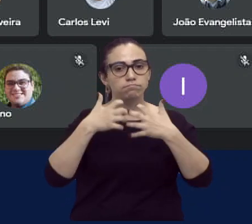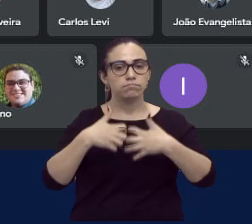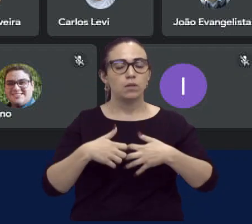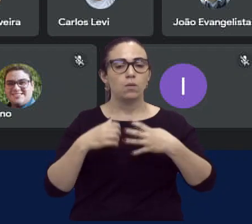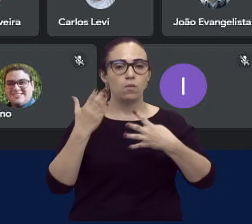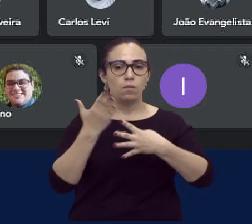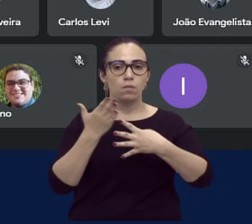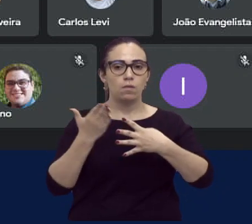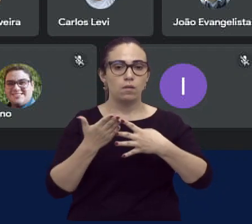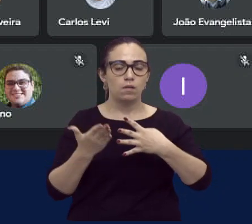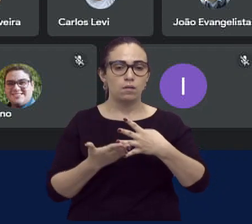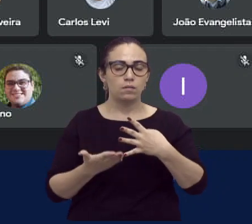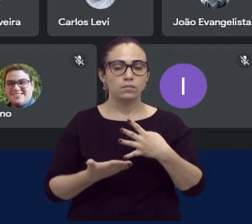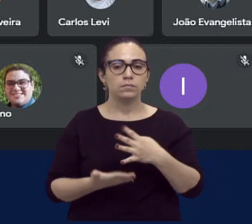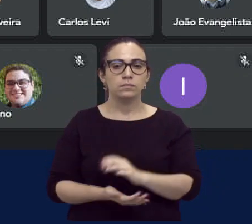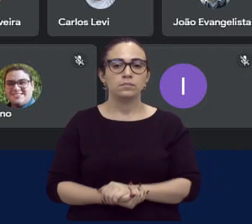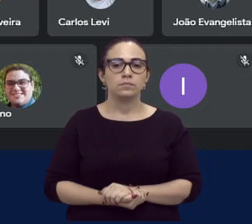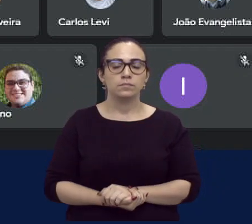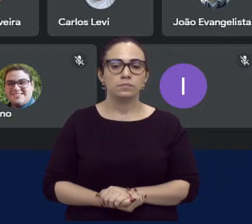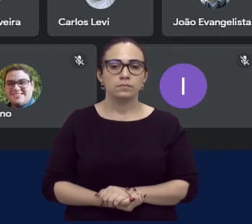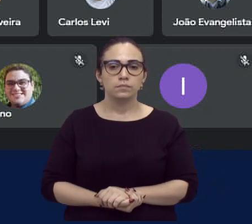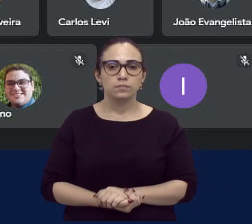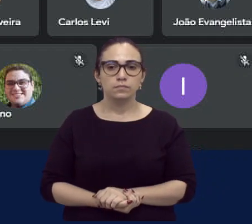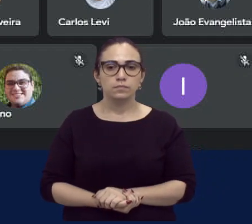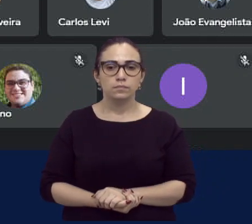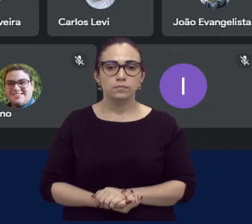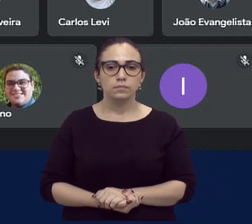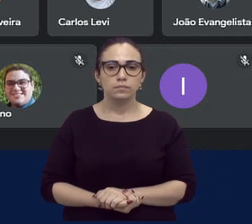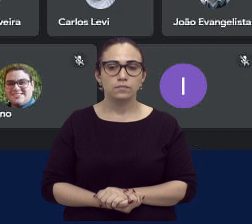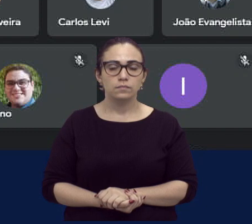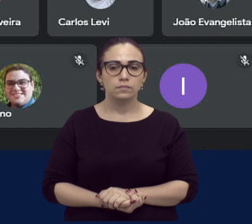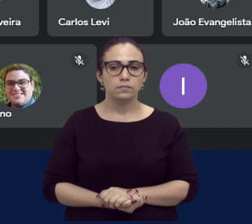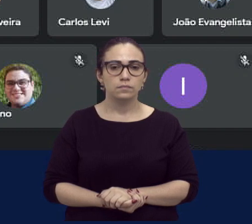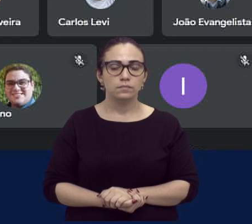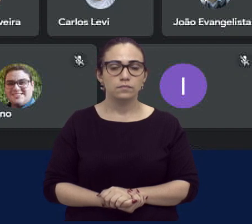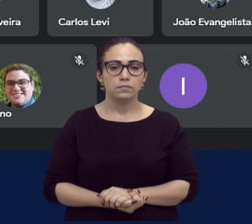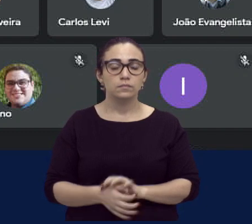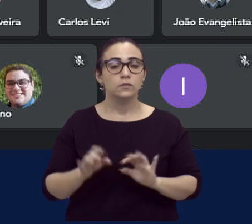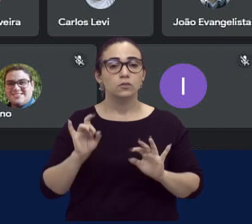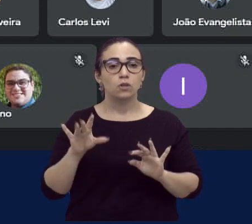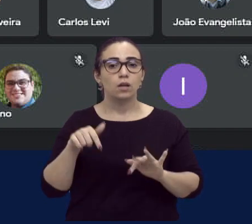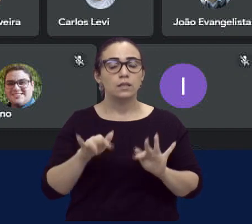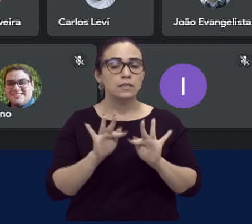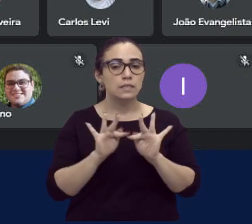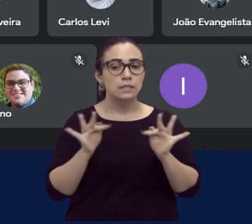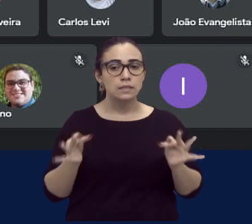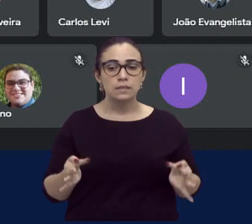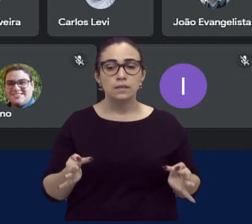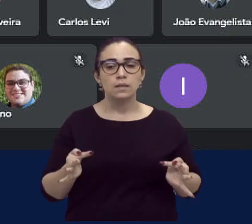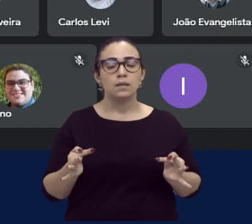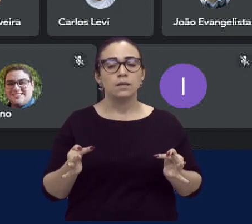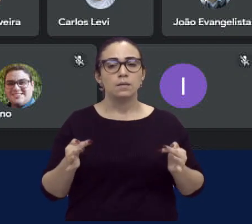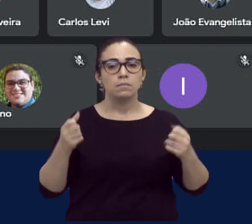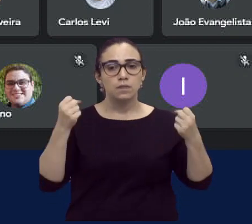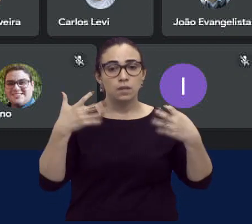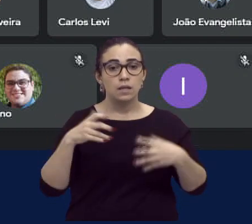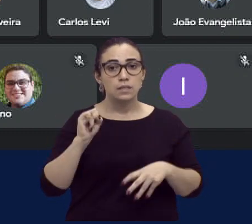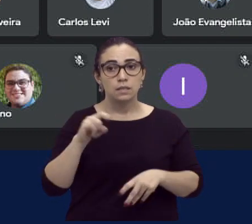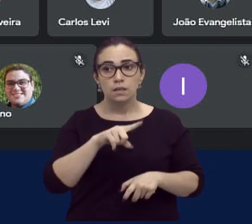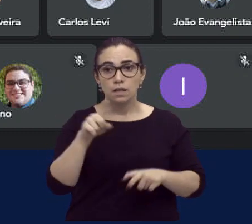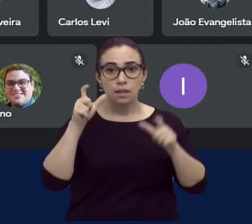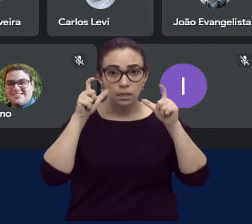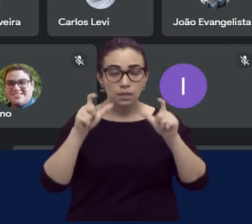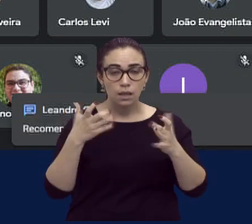passos. Lembrando que a gente está tendo apenas assim, uma sensibilização. É bom quem se interessa